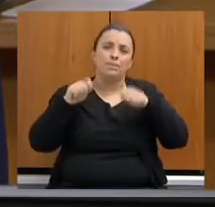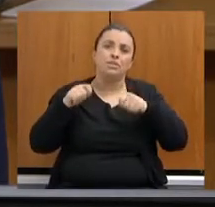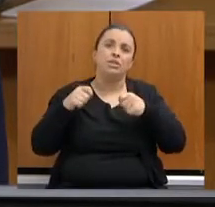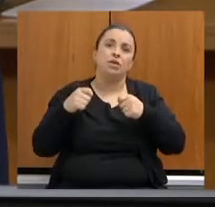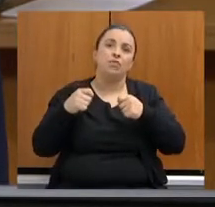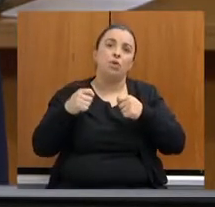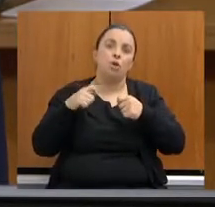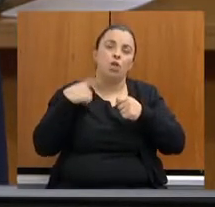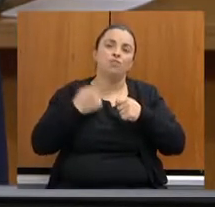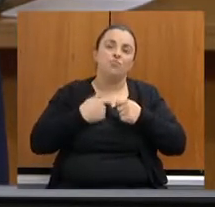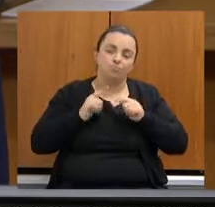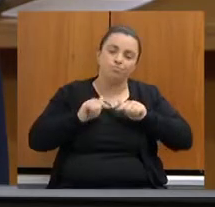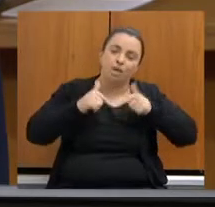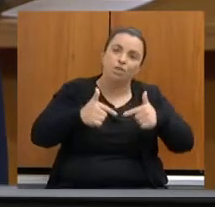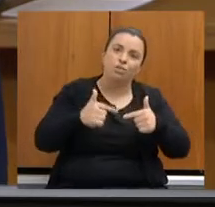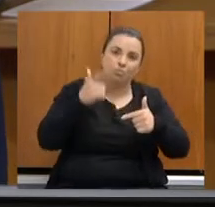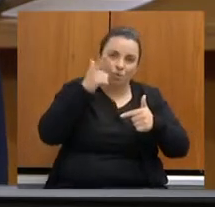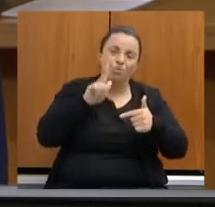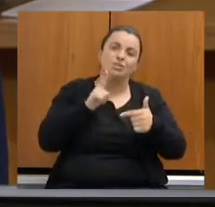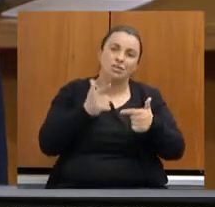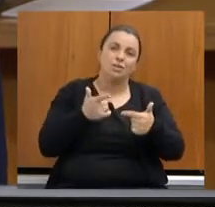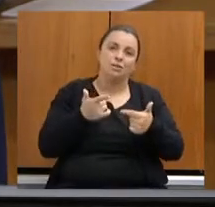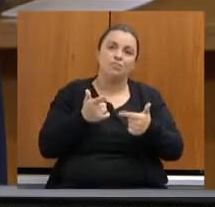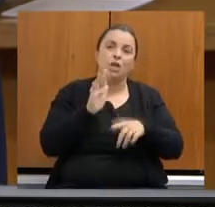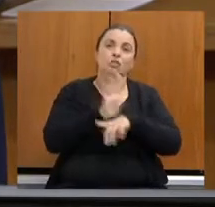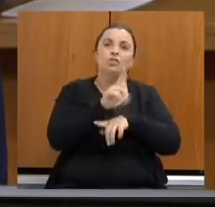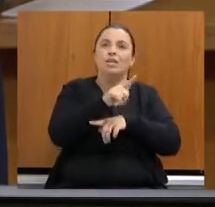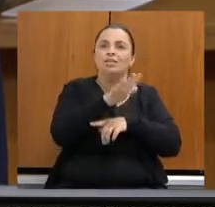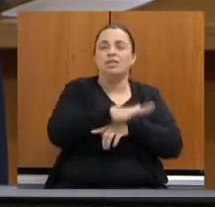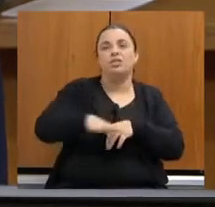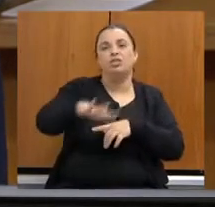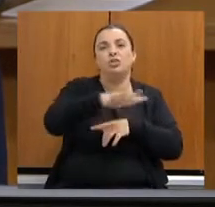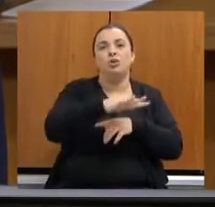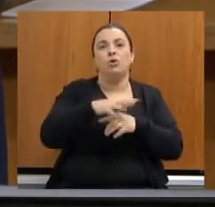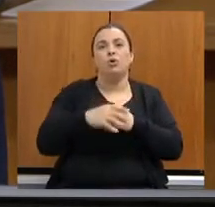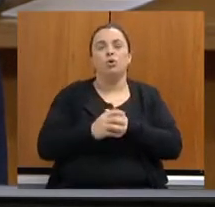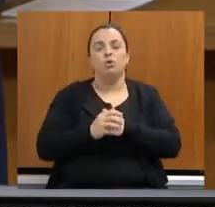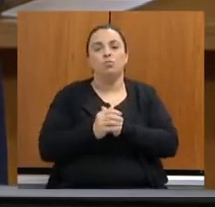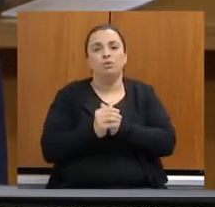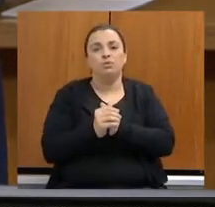chegaram mais algumas informações aqui para mim deixa eu ver aqui